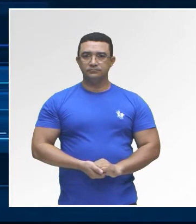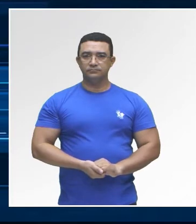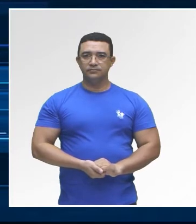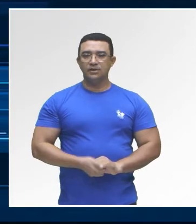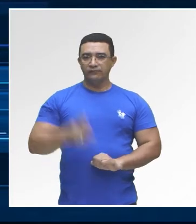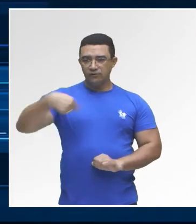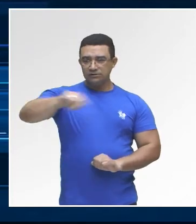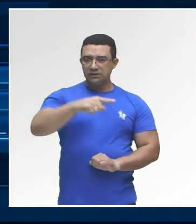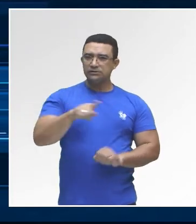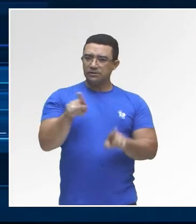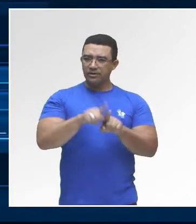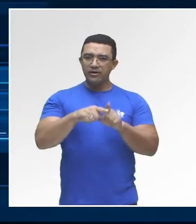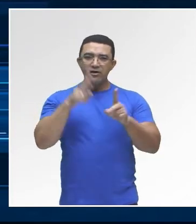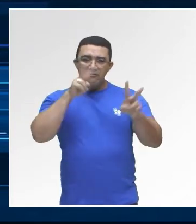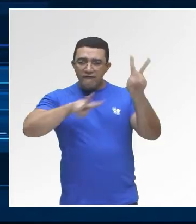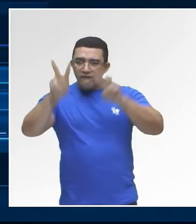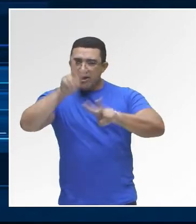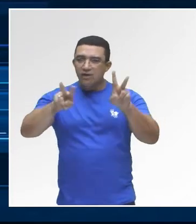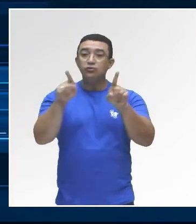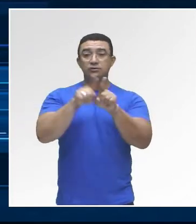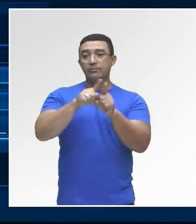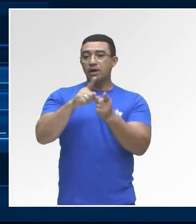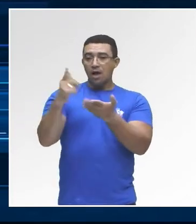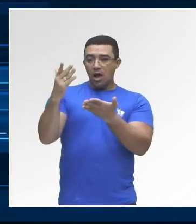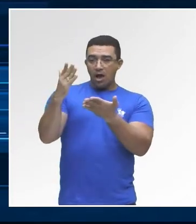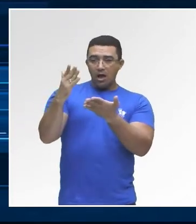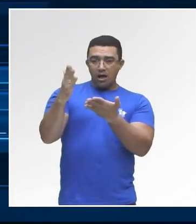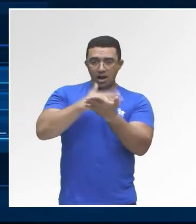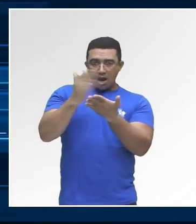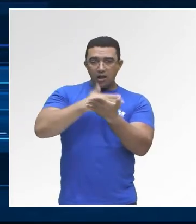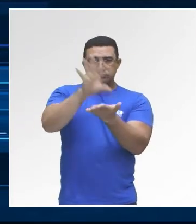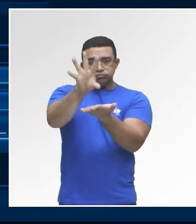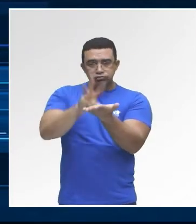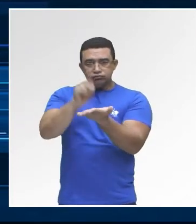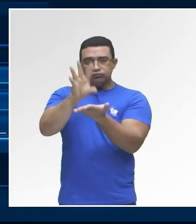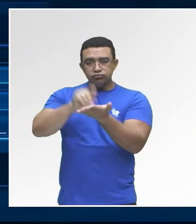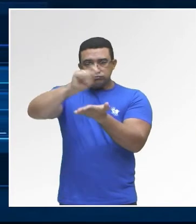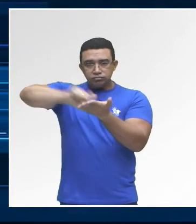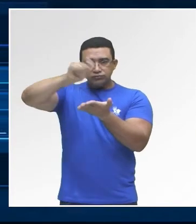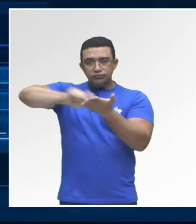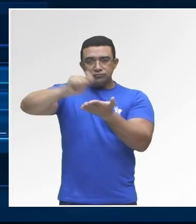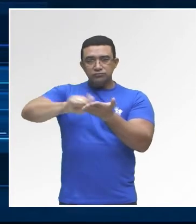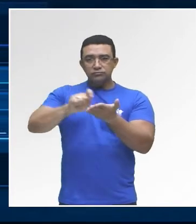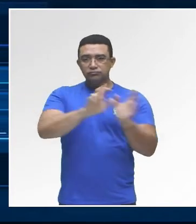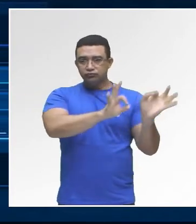vão anotando, vão repetindo também a pronúncia. Vamos acompanhar o vídeo então.